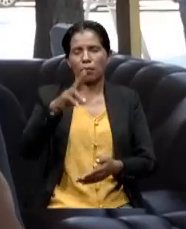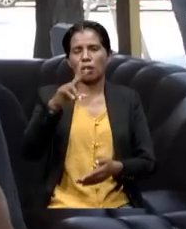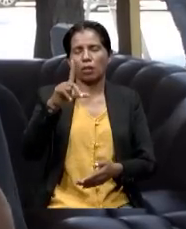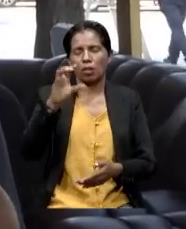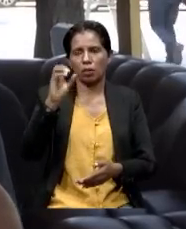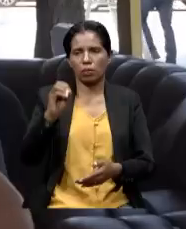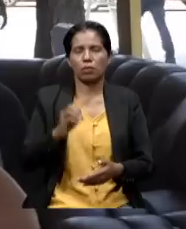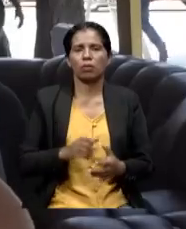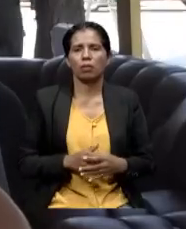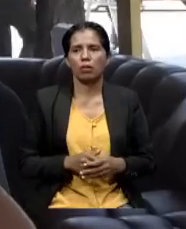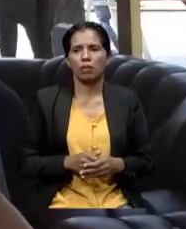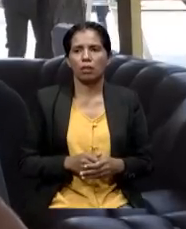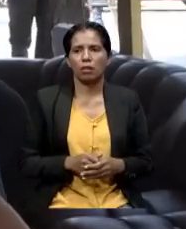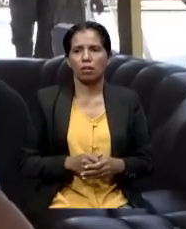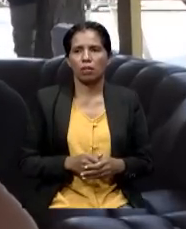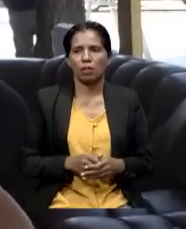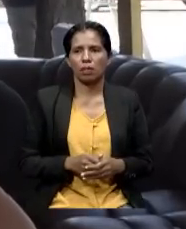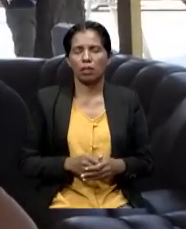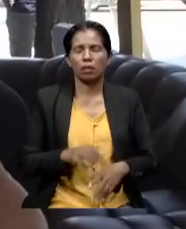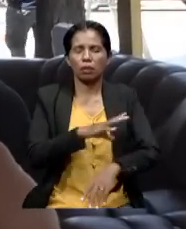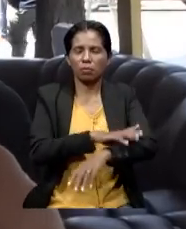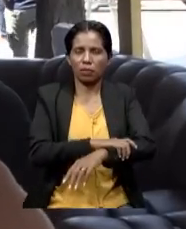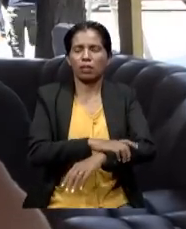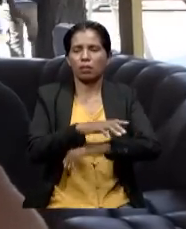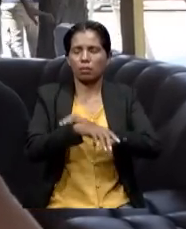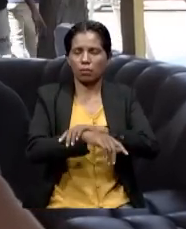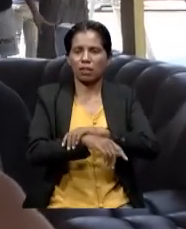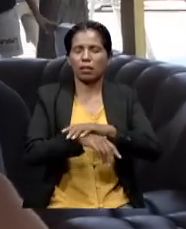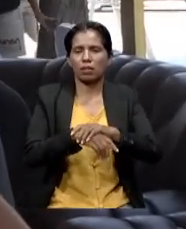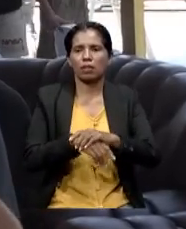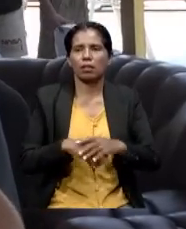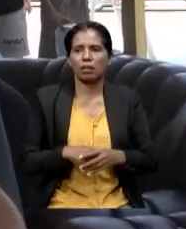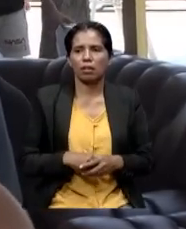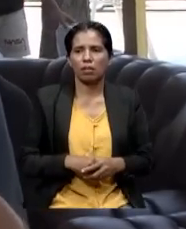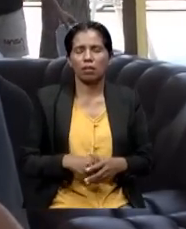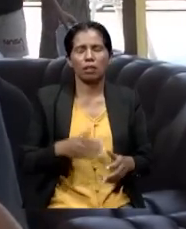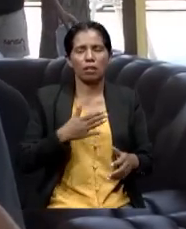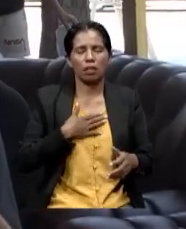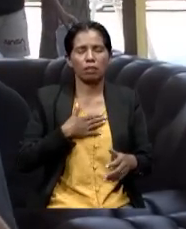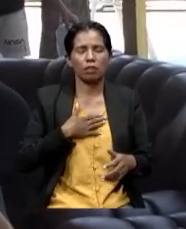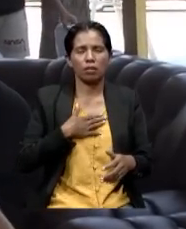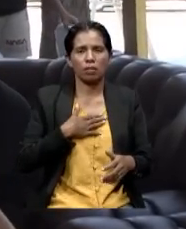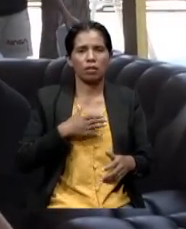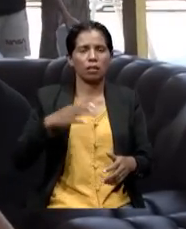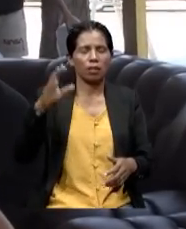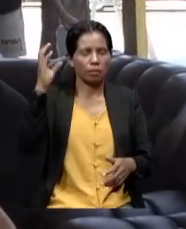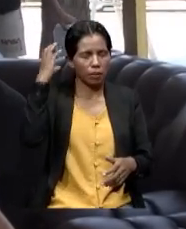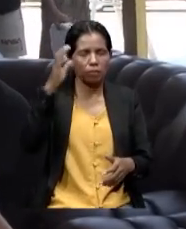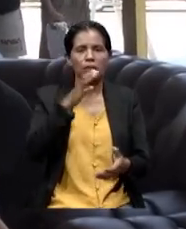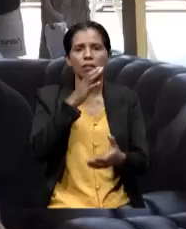a tu halo massagem banho. Tamba, a minha prima, minha caben,